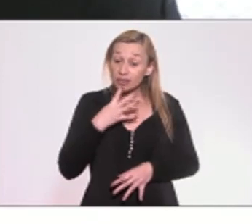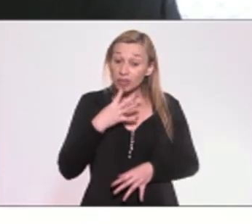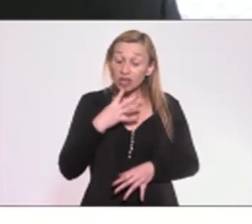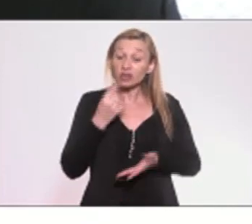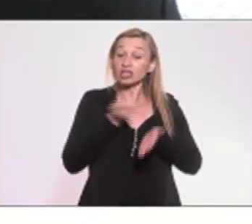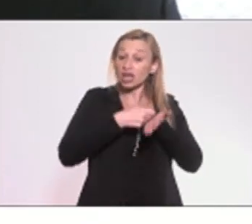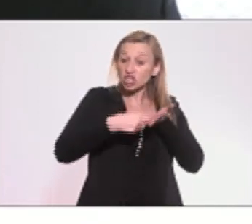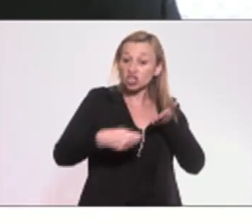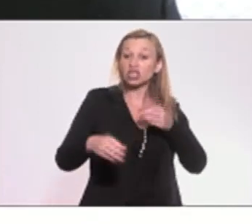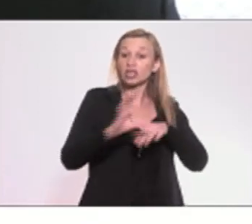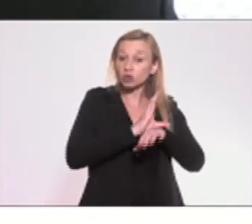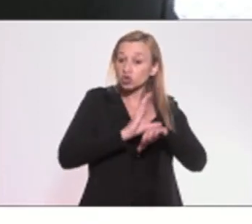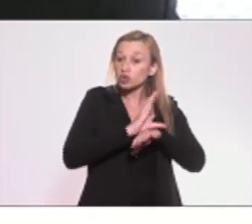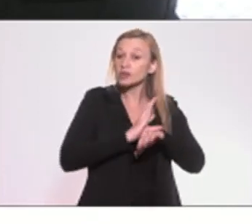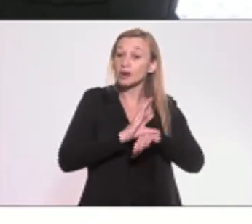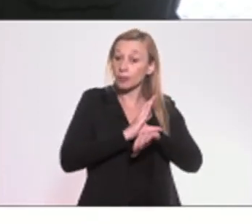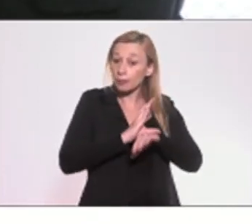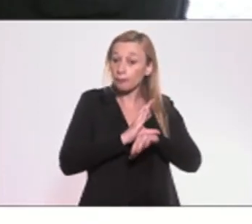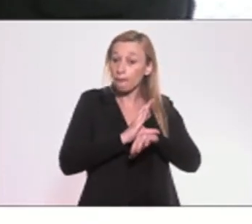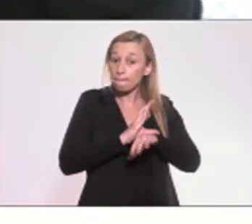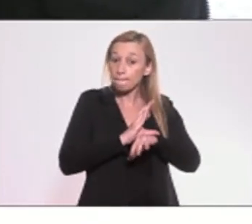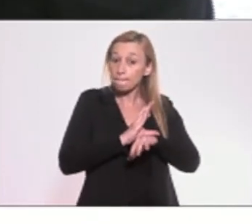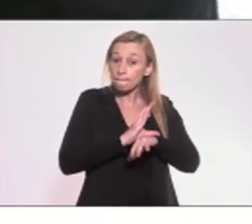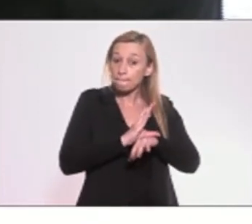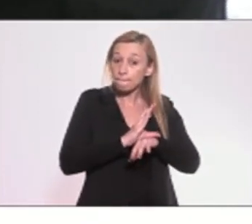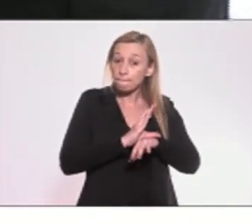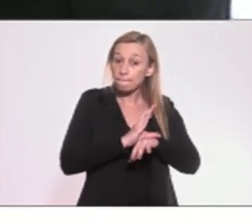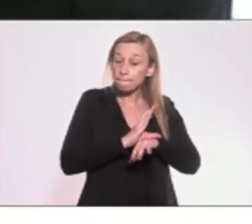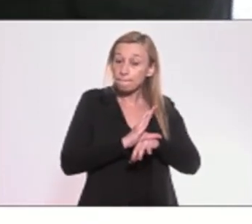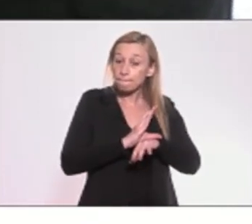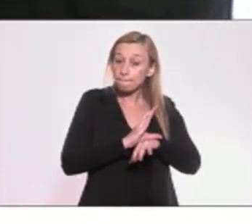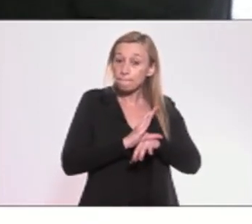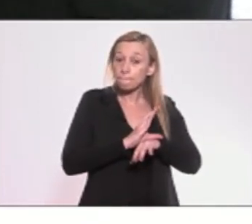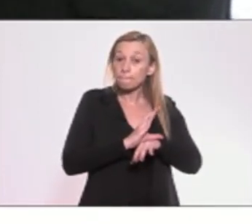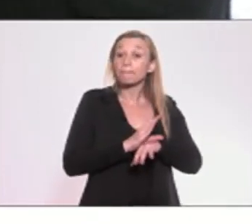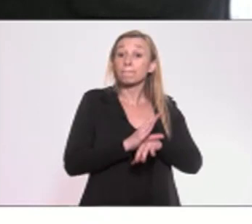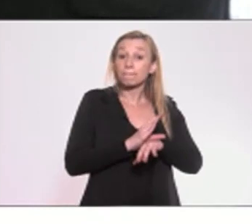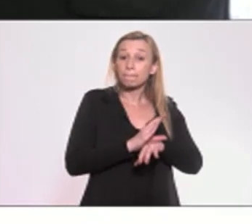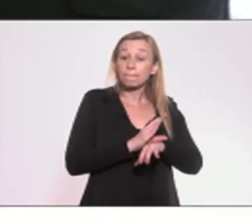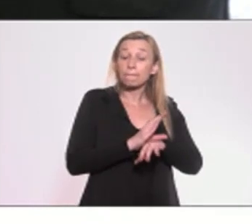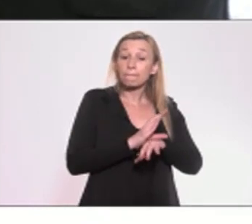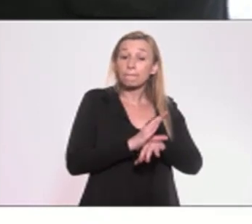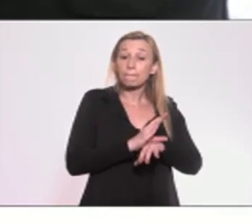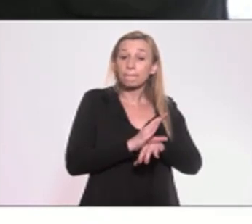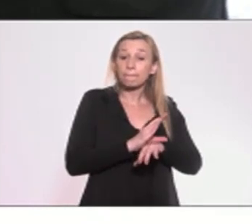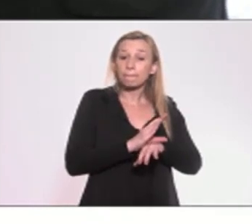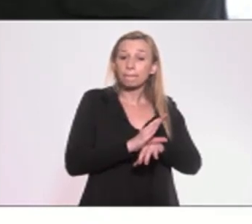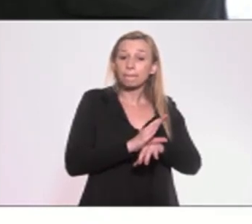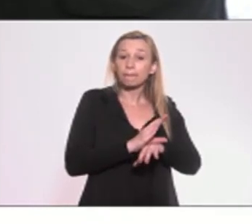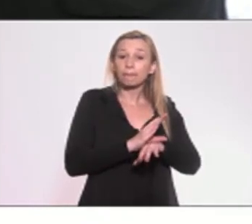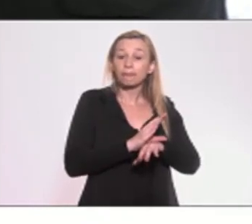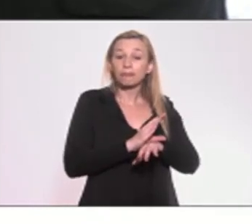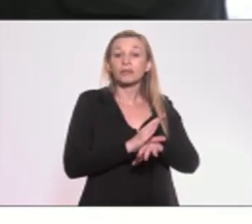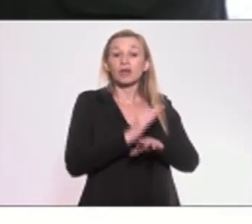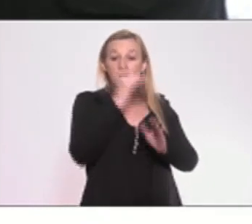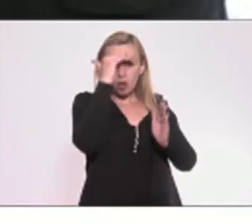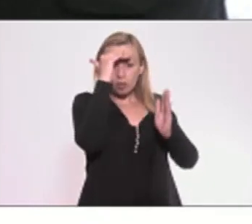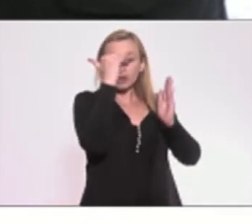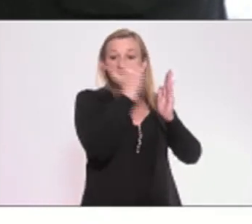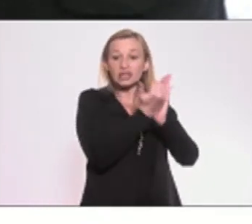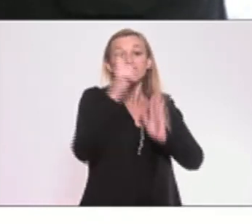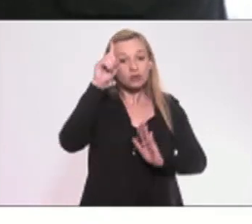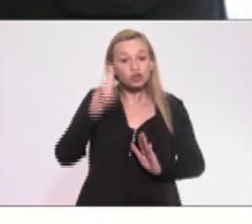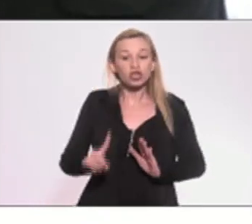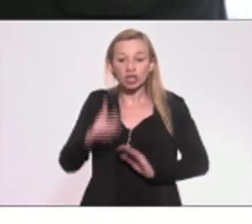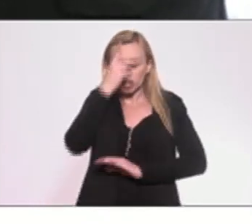está escrito na Constituição. É constatar e recolocar o direito a